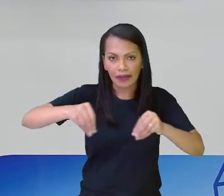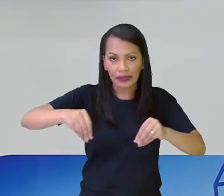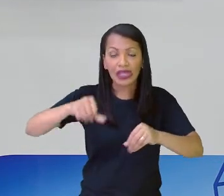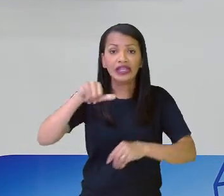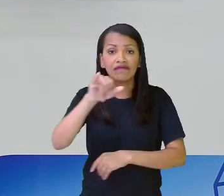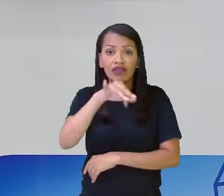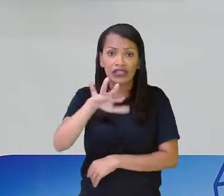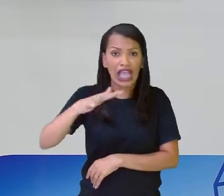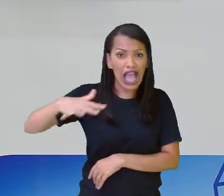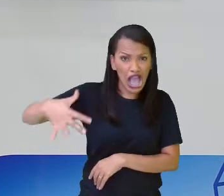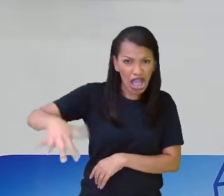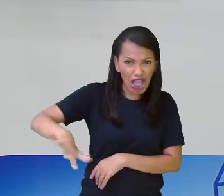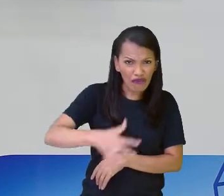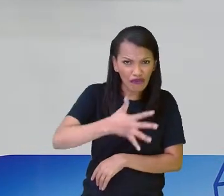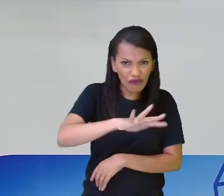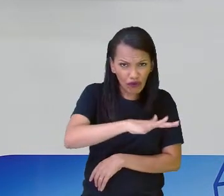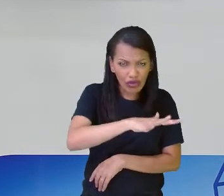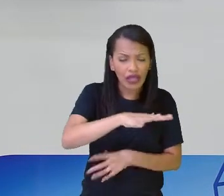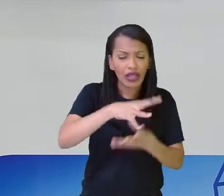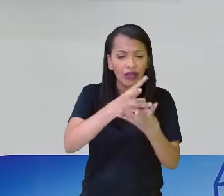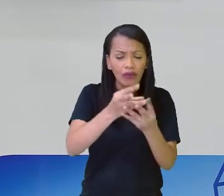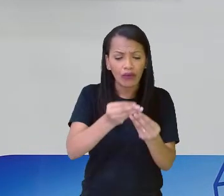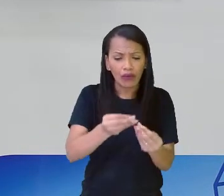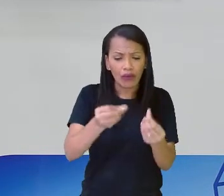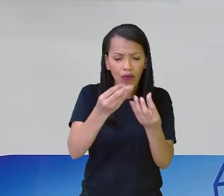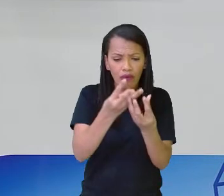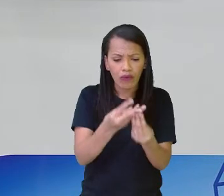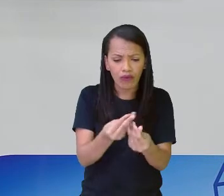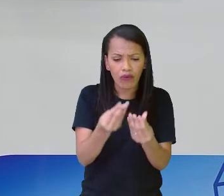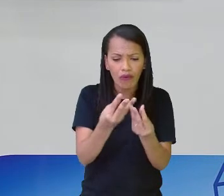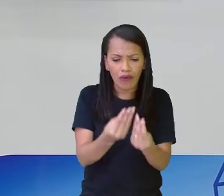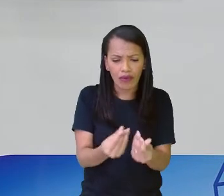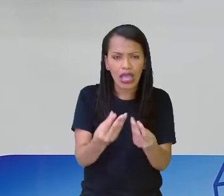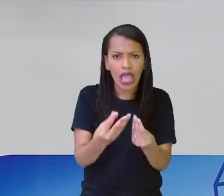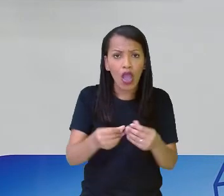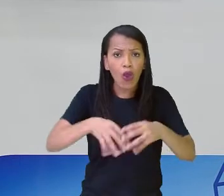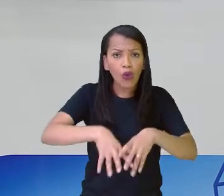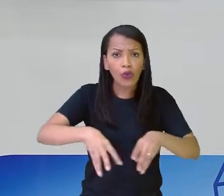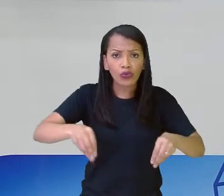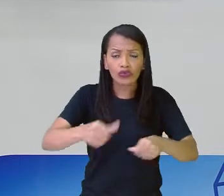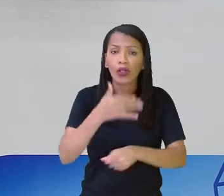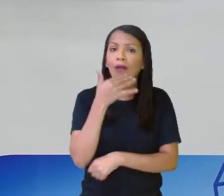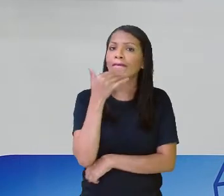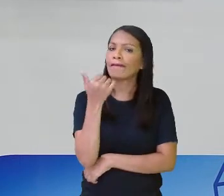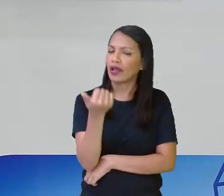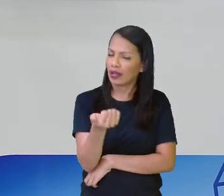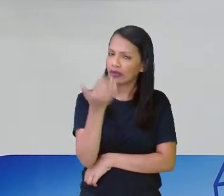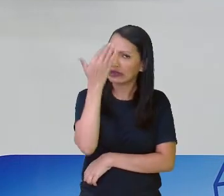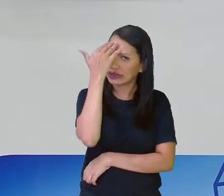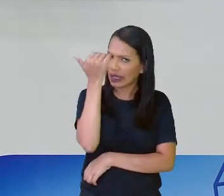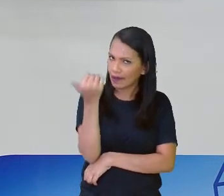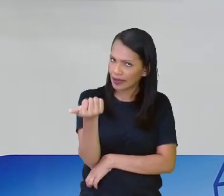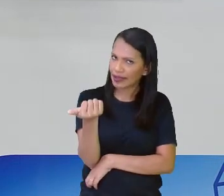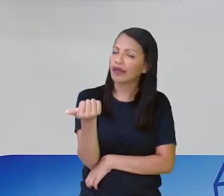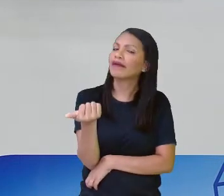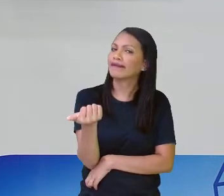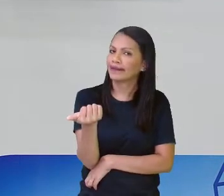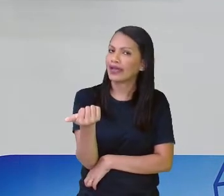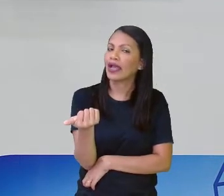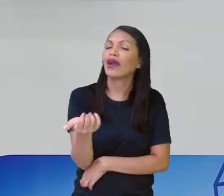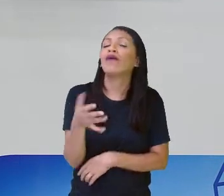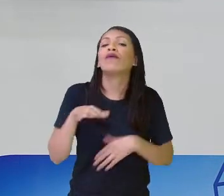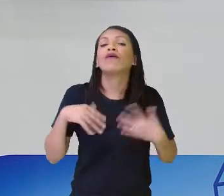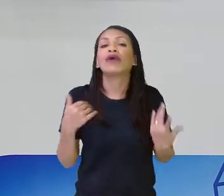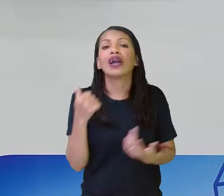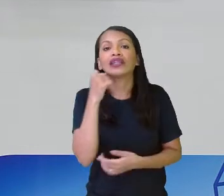deixar ali, ela vai se decompor e vai deixar o solo mais rico. Sabia disso? Não vai fazer isso de desculpa quando a